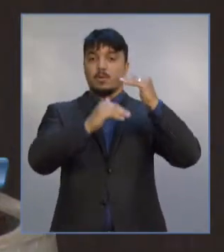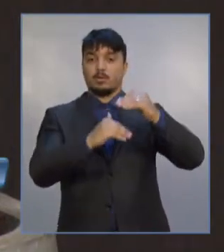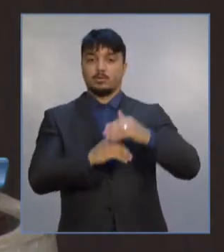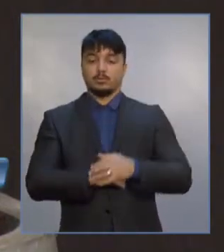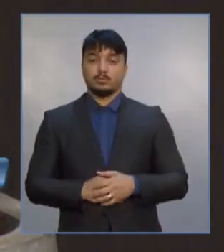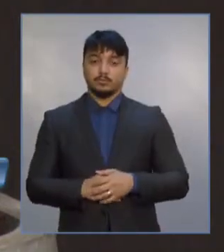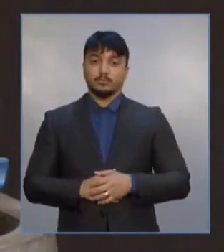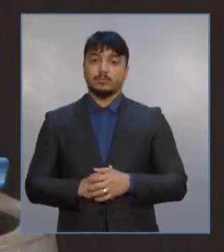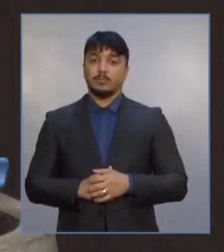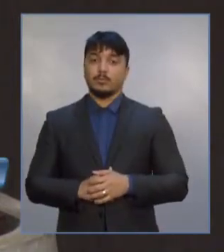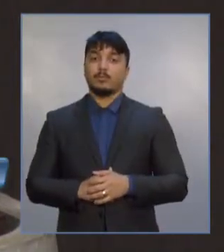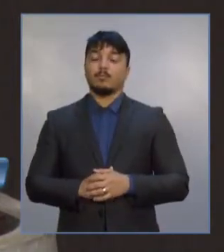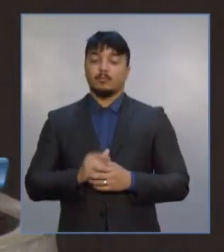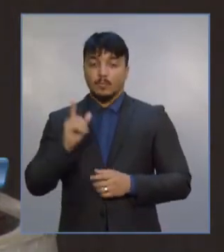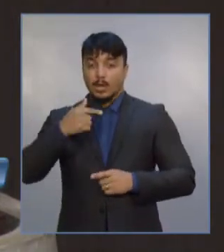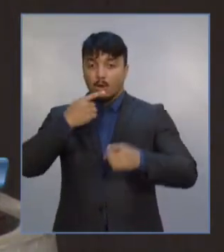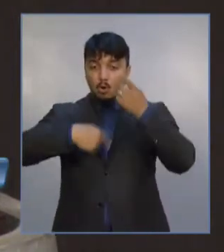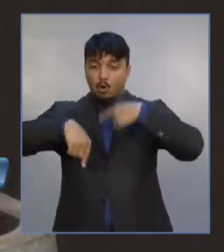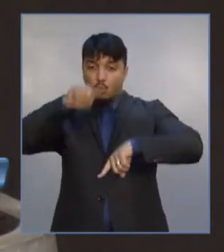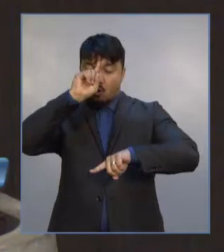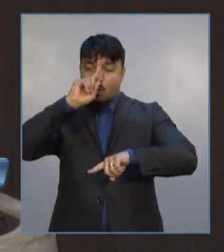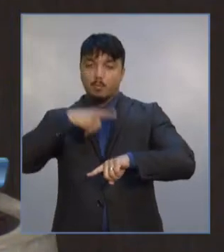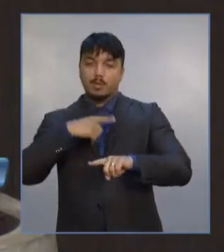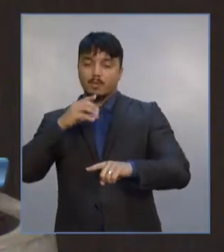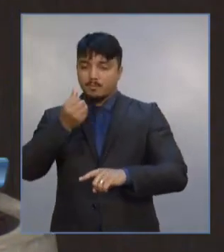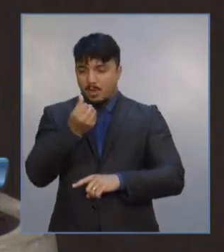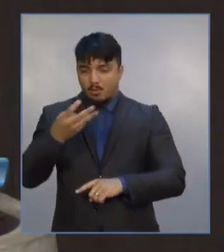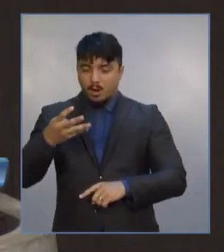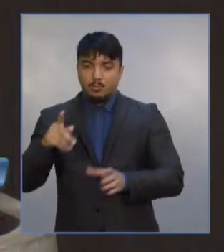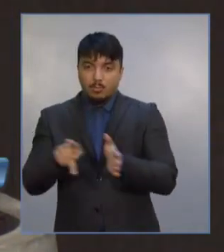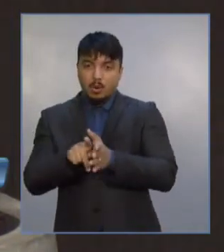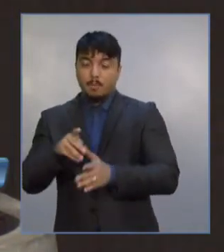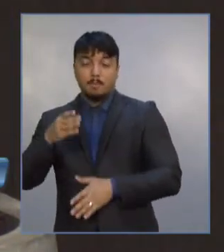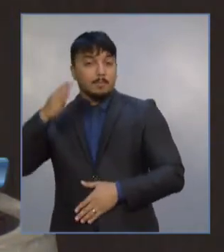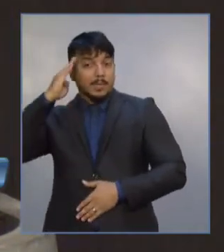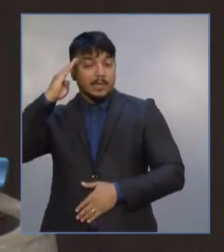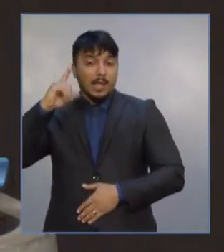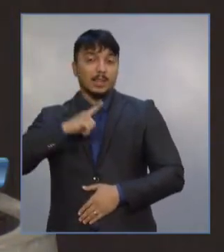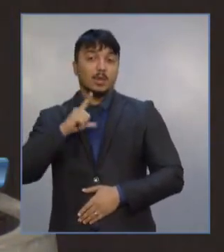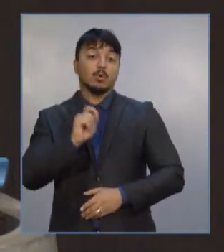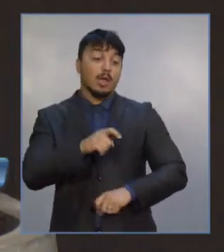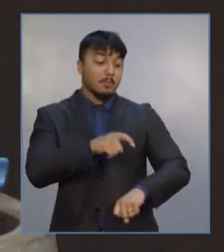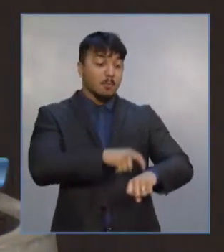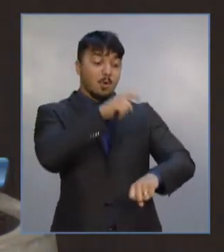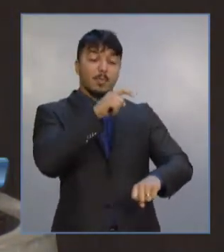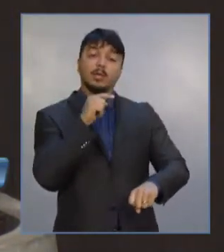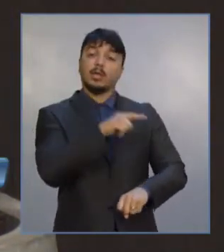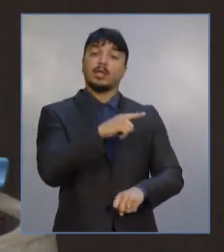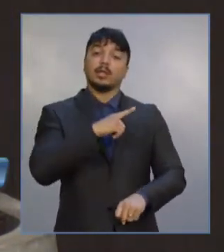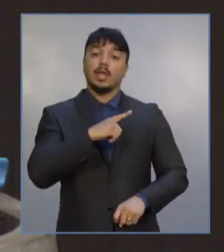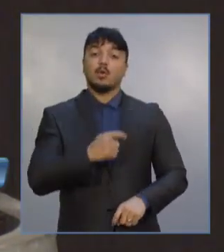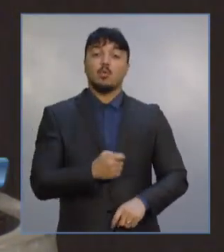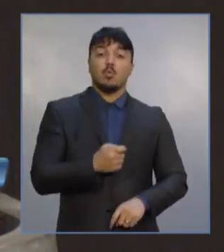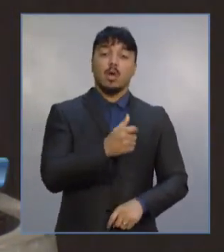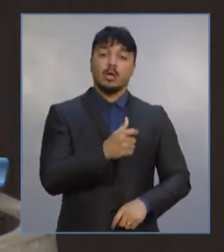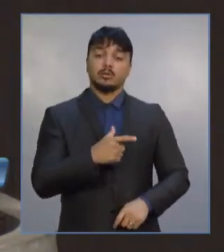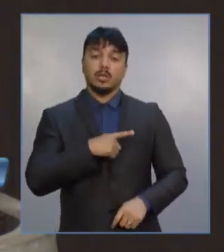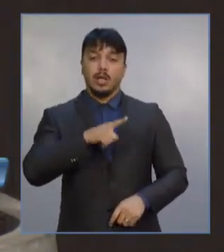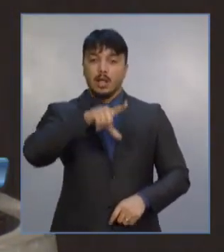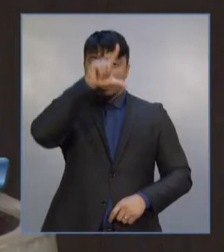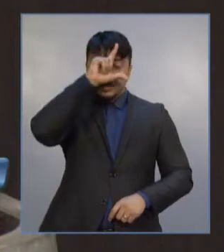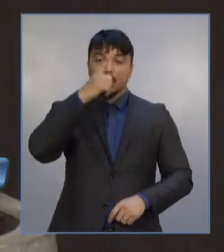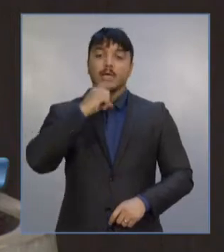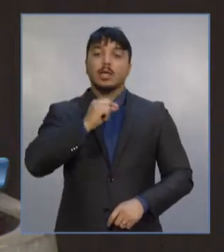O golpe interrompeu um movimento nacional desenvolvimentista que, naquele momento, estava sendo liderado por